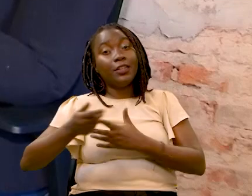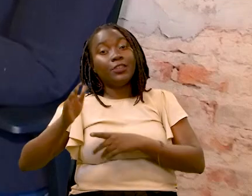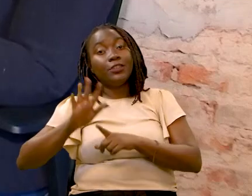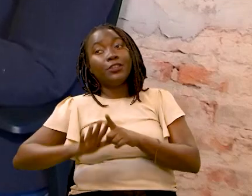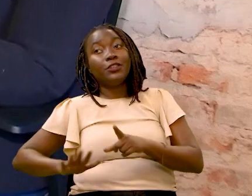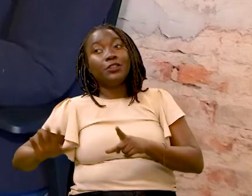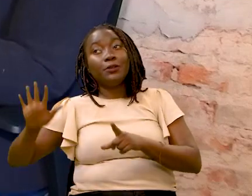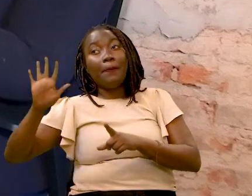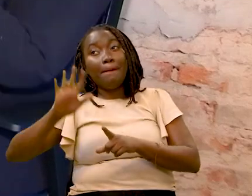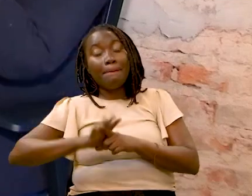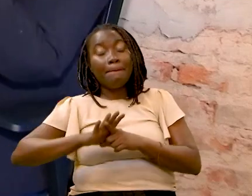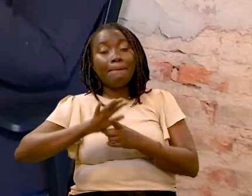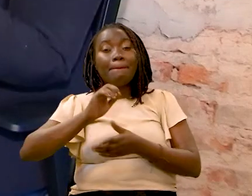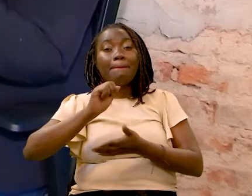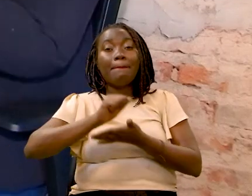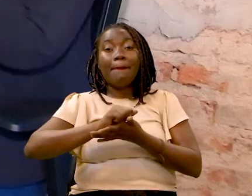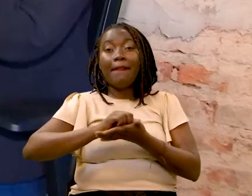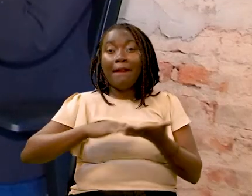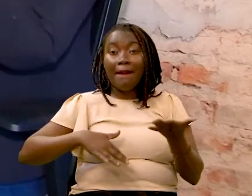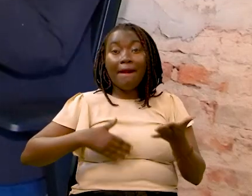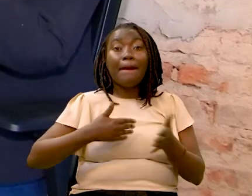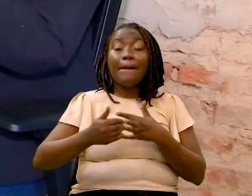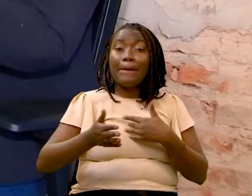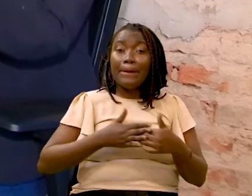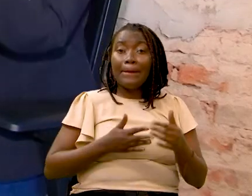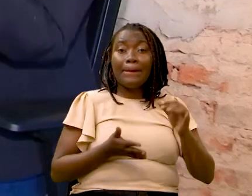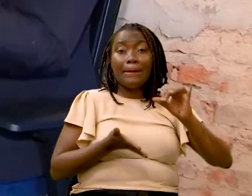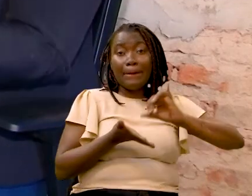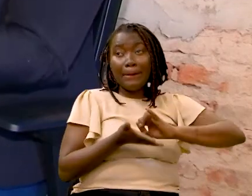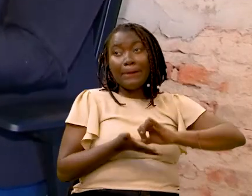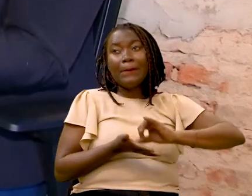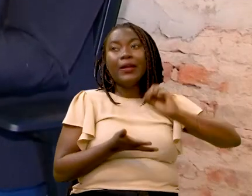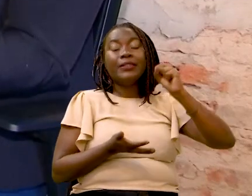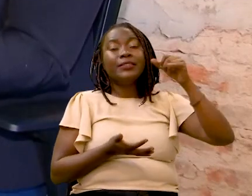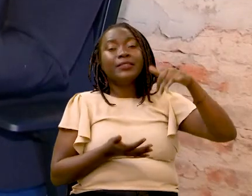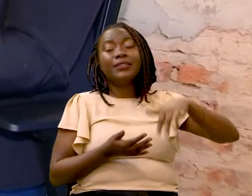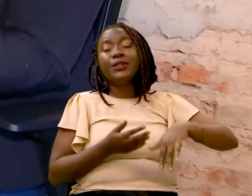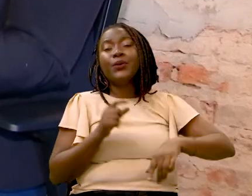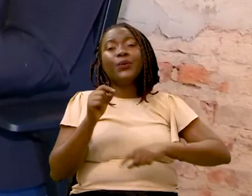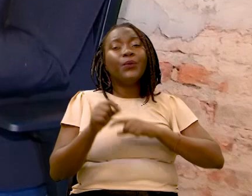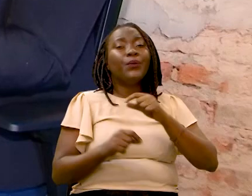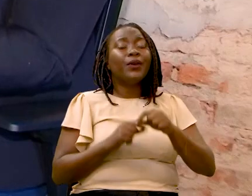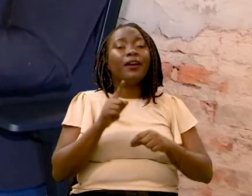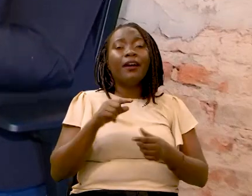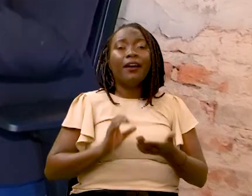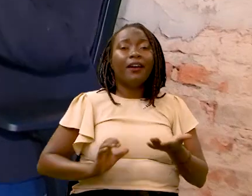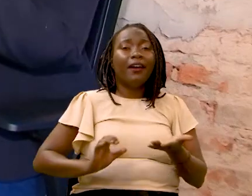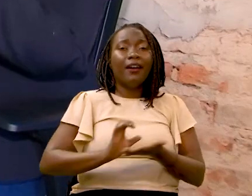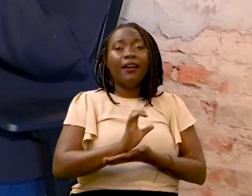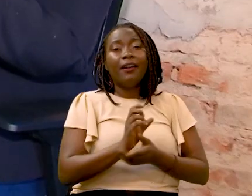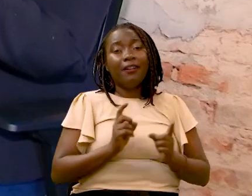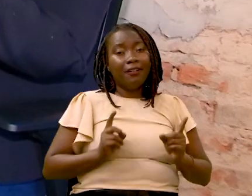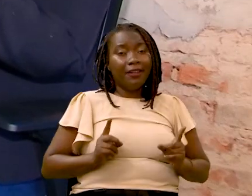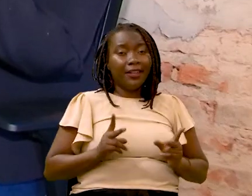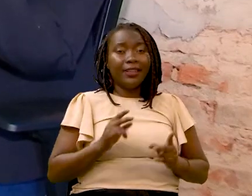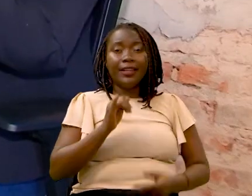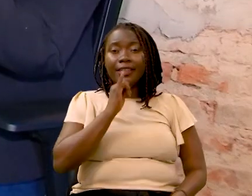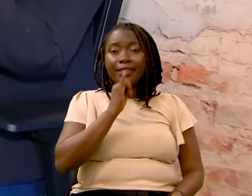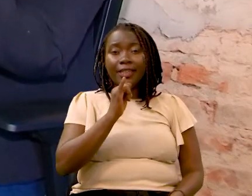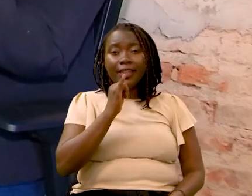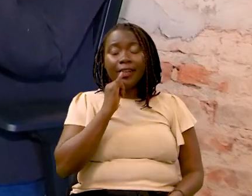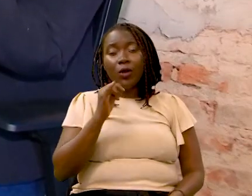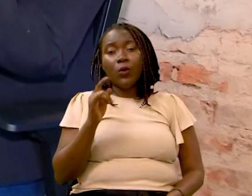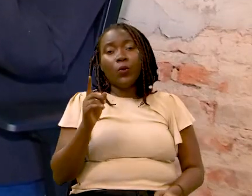investindo, tanto nesse espaço, na sua atividade aqui, quanto na capital. Sim. E o que é esse investimento? É